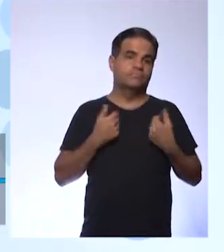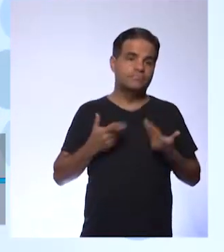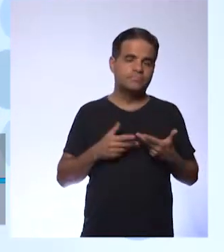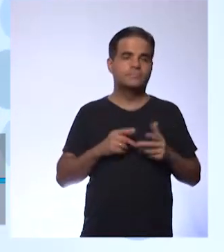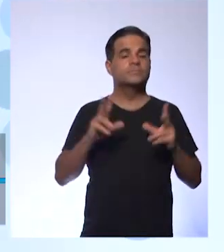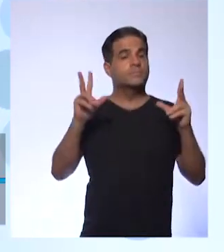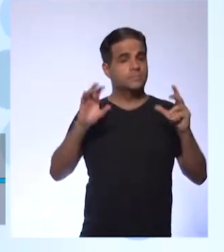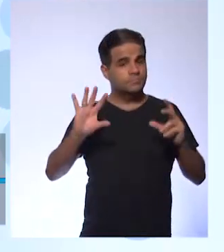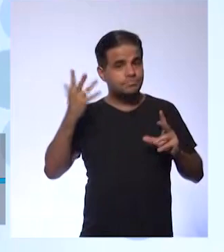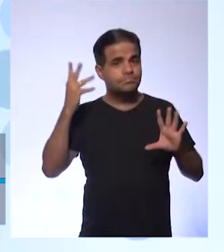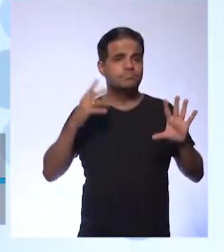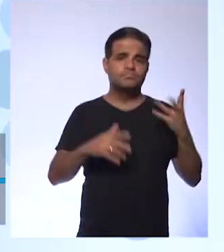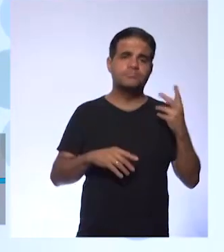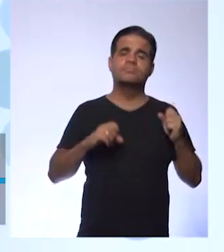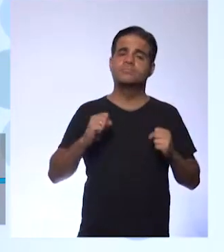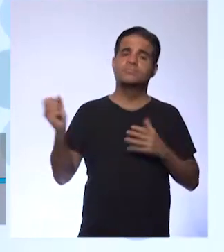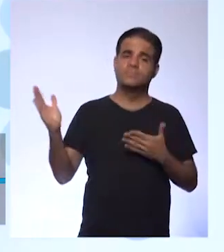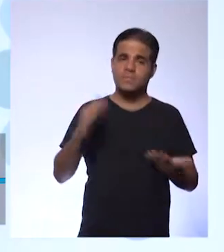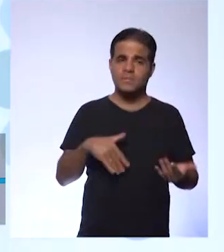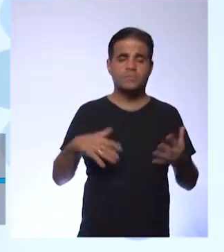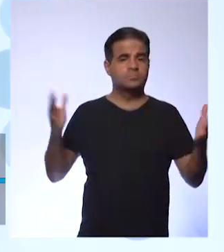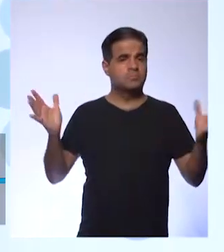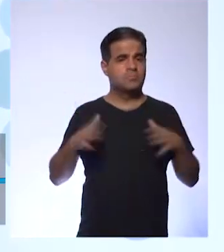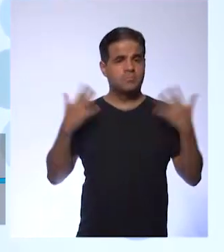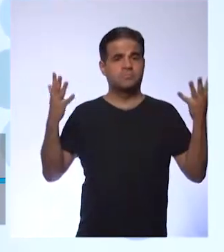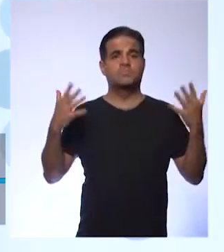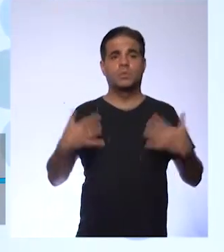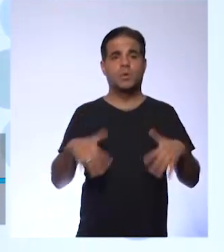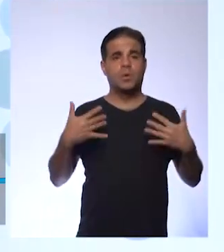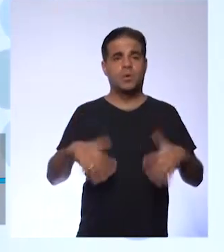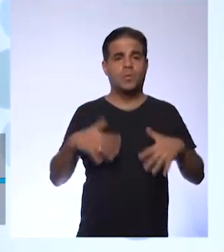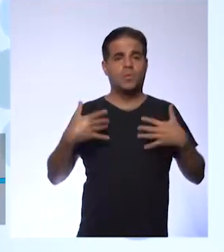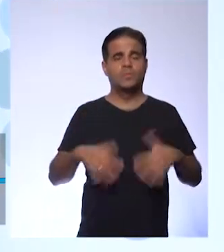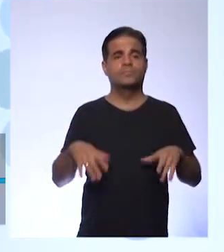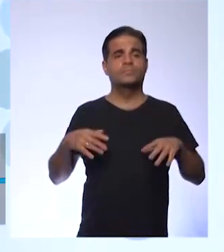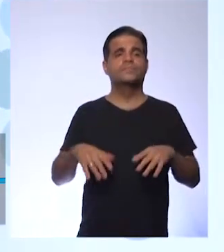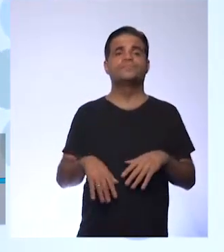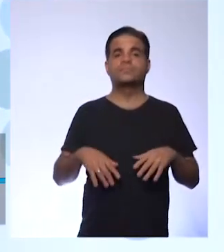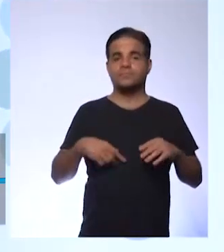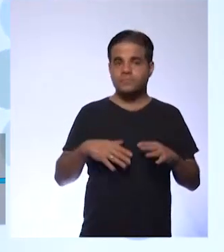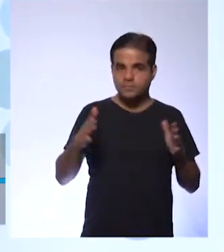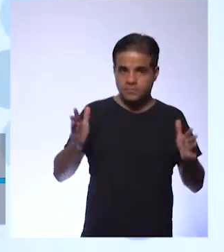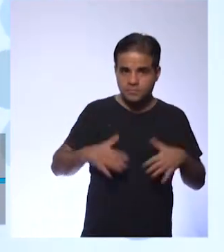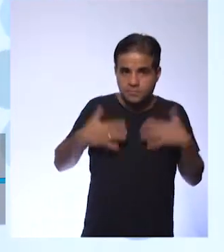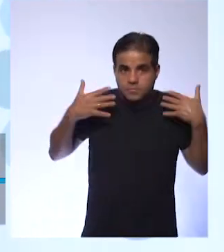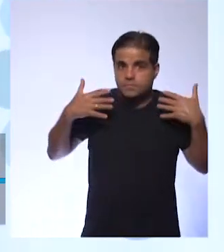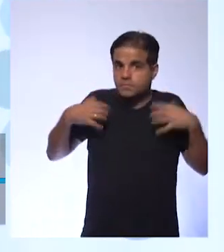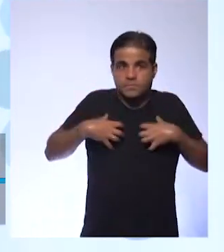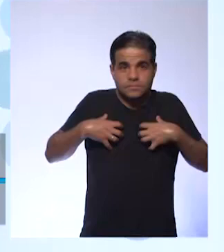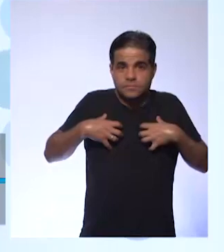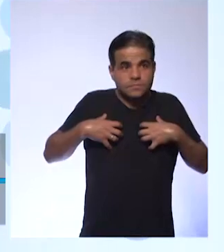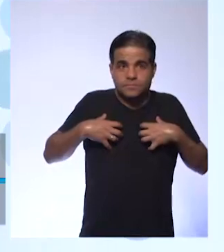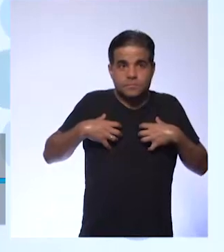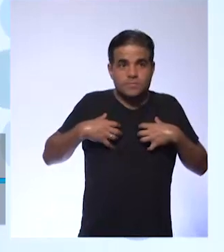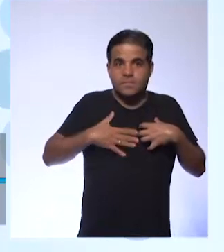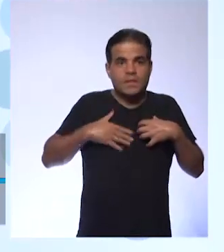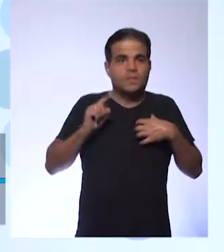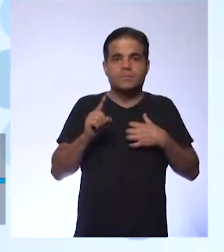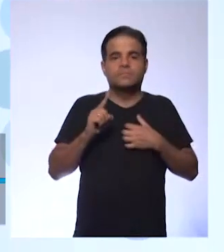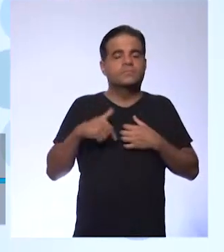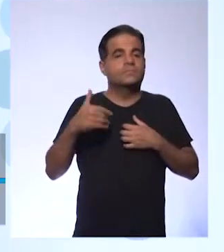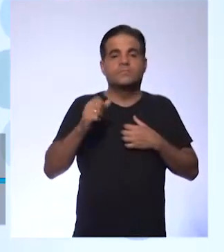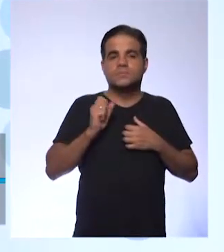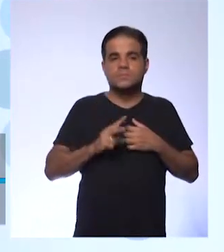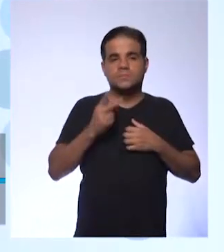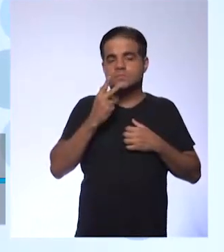Que as circunstâncias ali viessem chocar todo mundo, porque foi isso, foi Uhum. arrebatador. Eles sentiram aí um, "Ah, meu Deus, cada vez